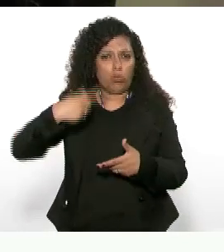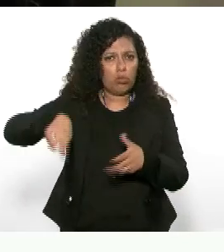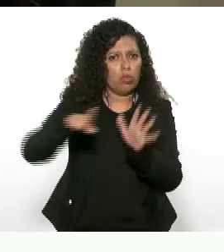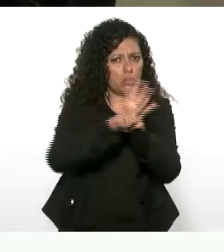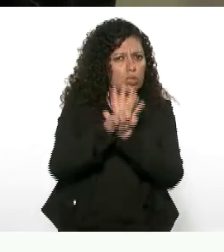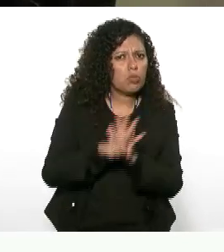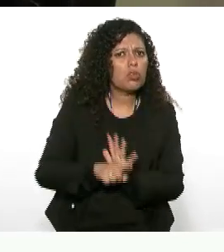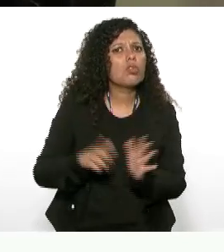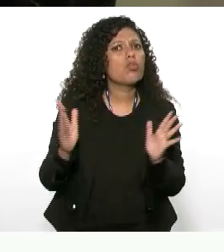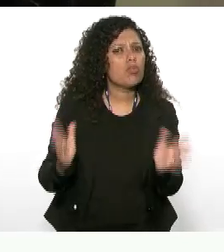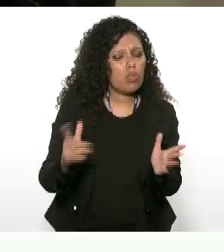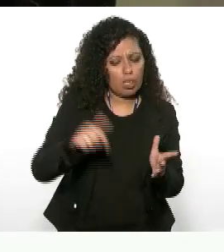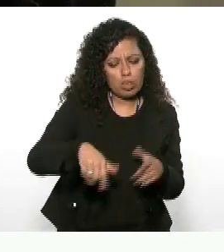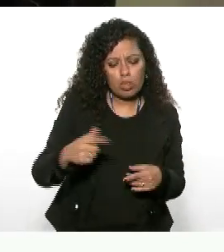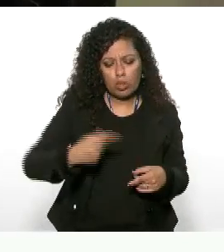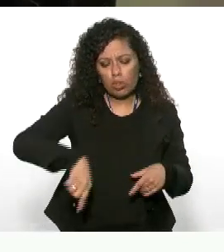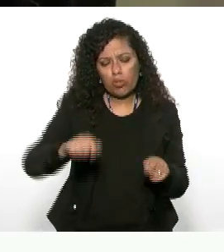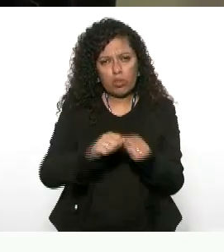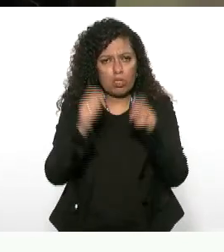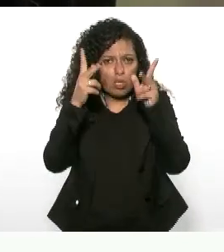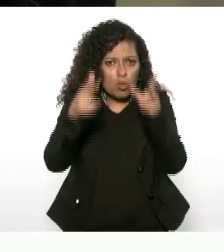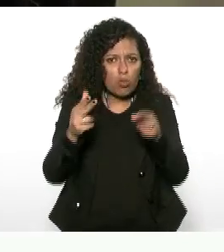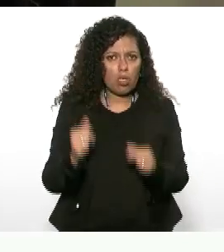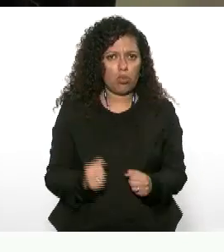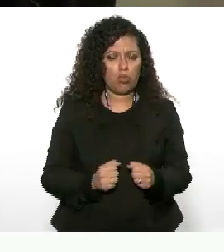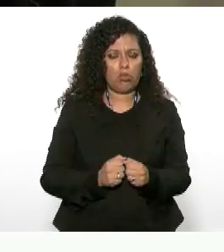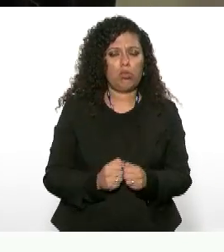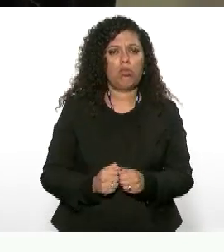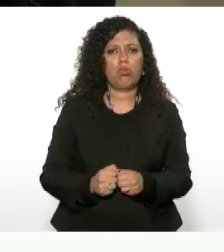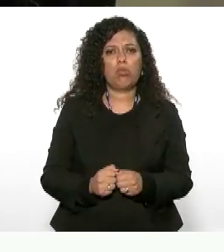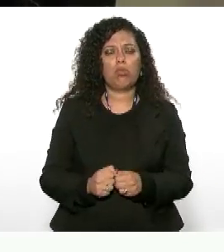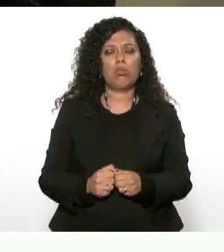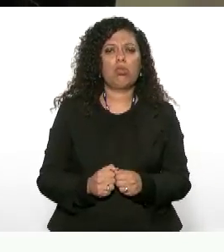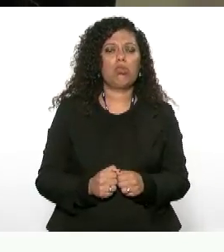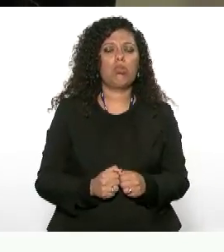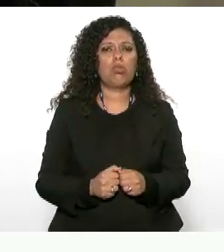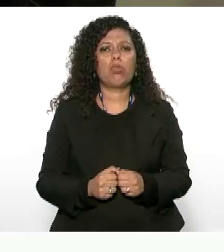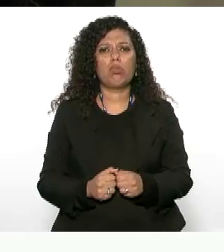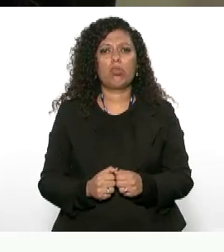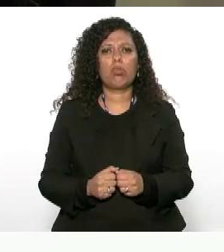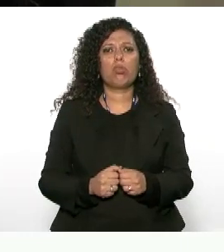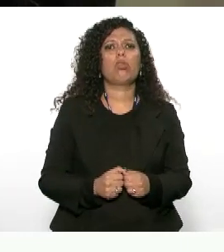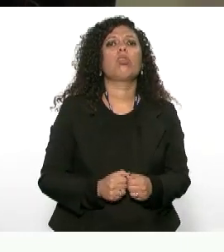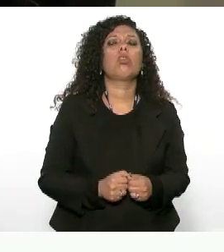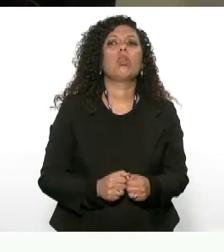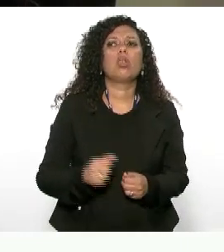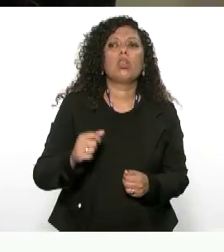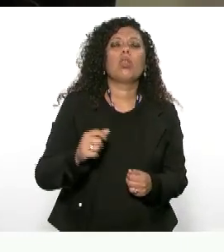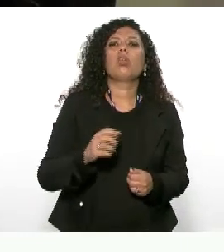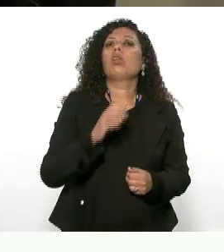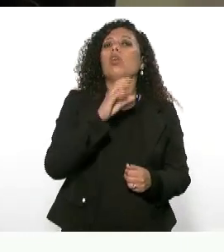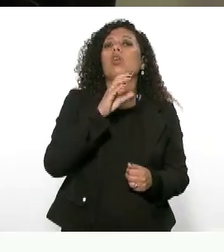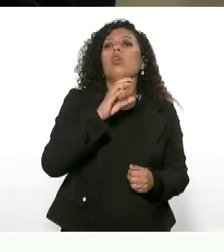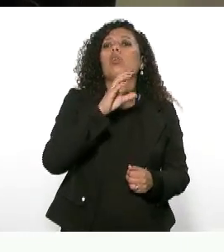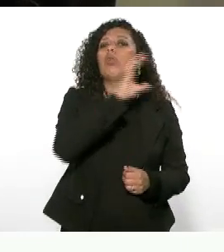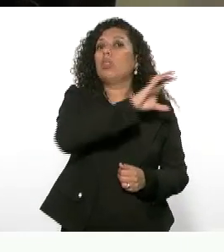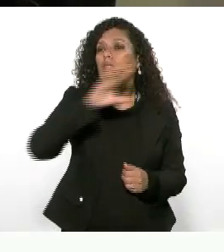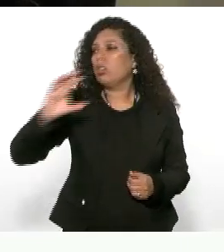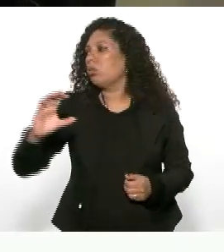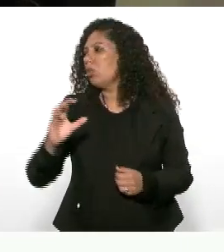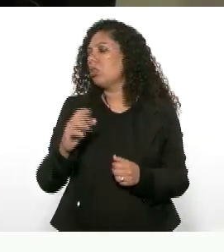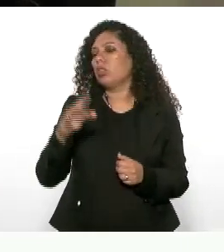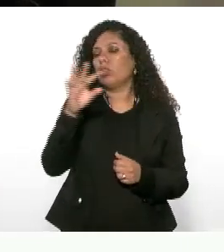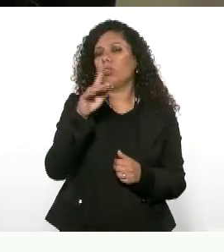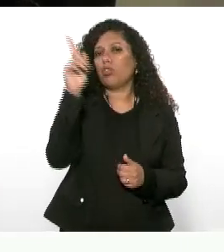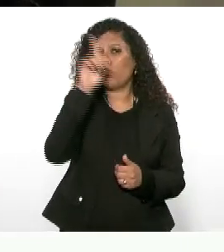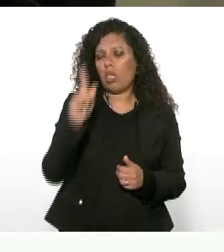análise da diretoria do grupo da Coordenadoria Geral de Transferência Fundo a Fundo.